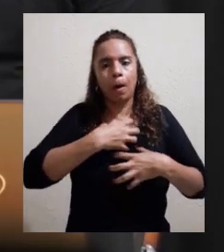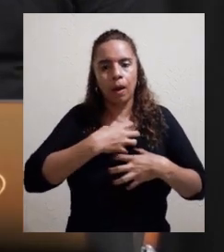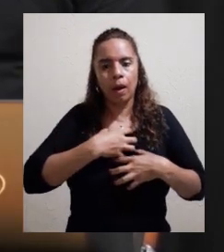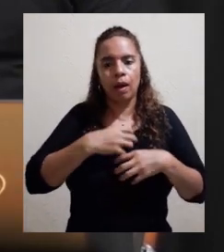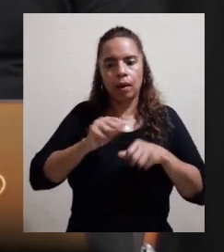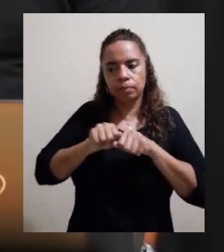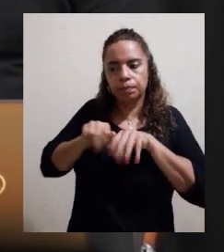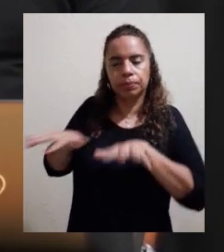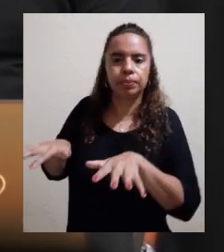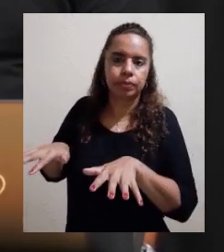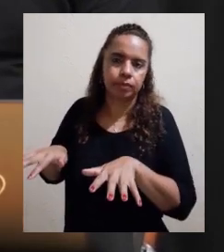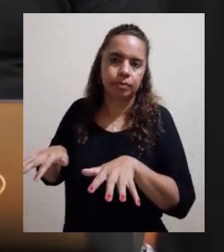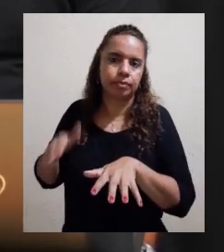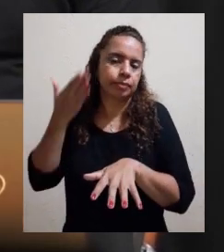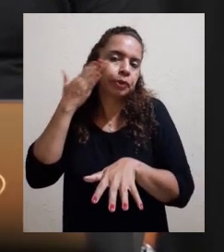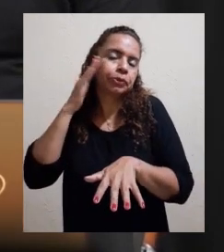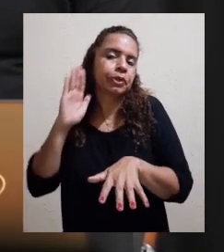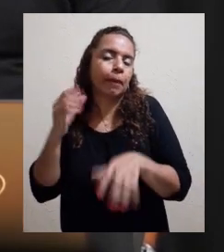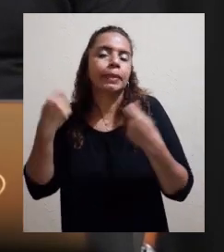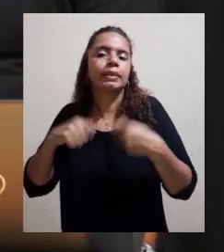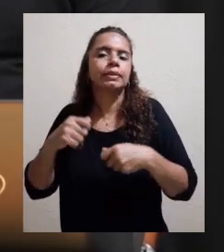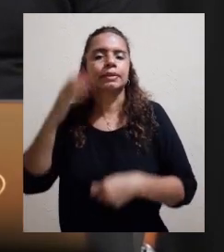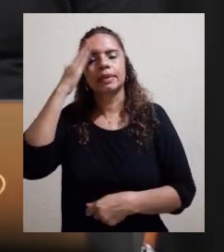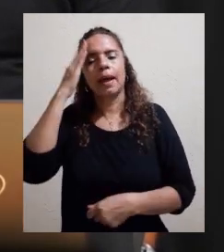sintomático já.